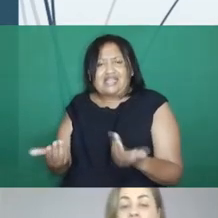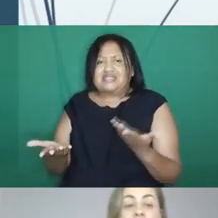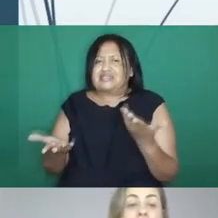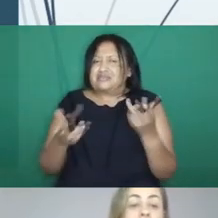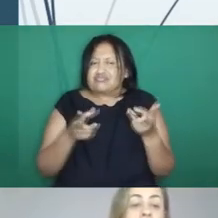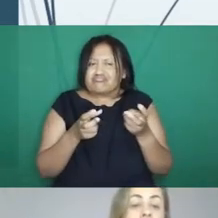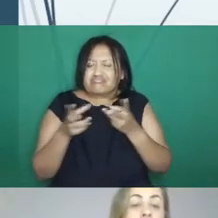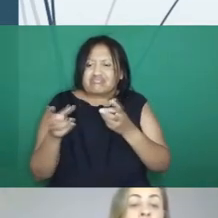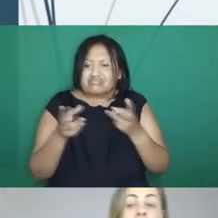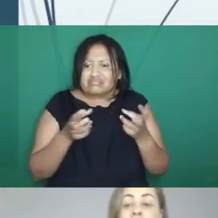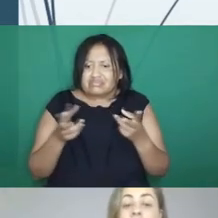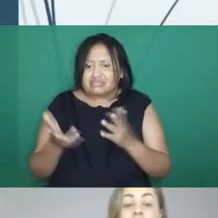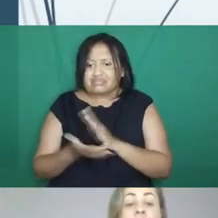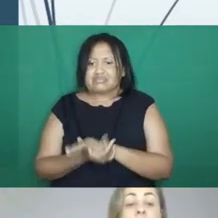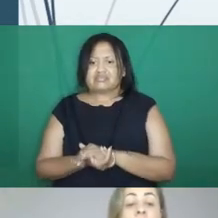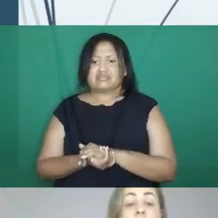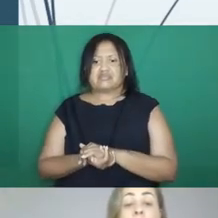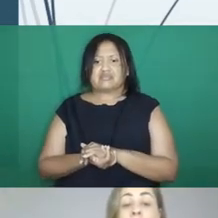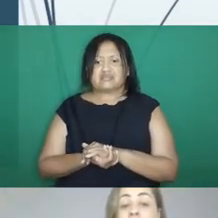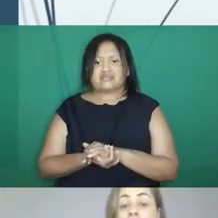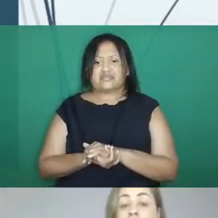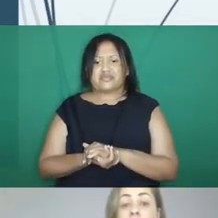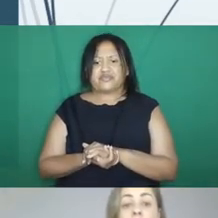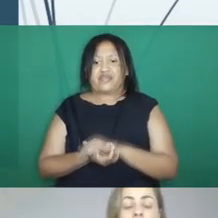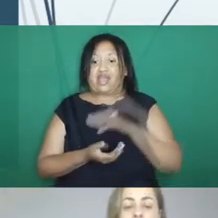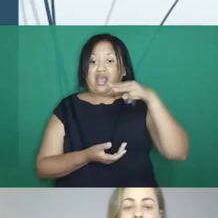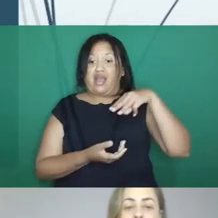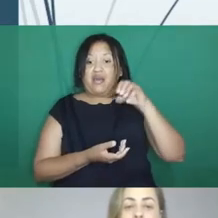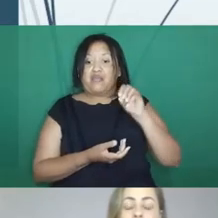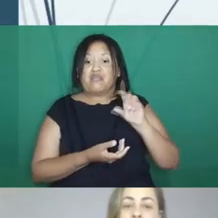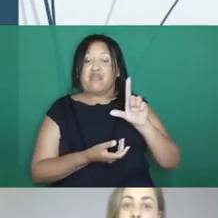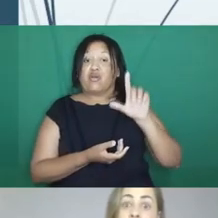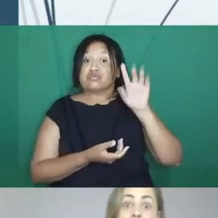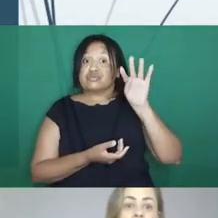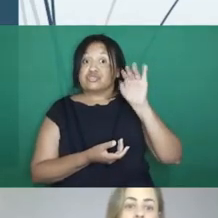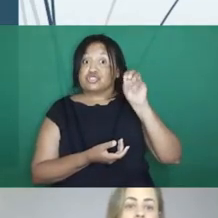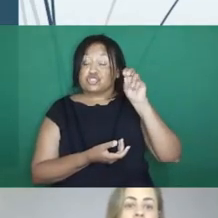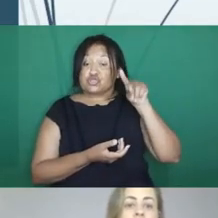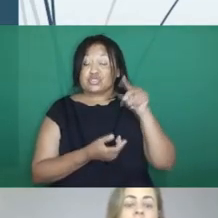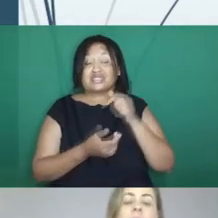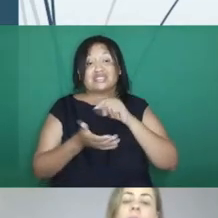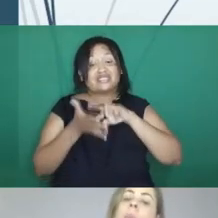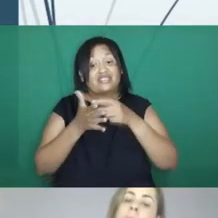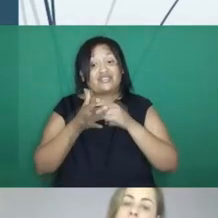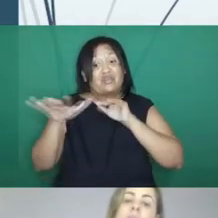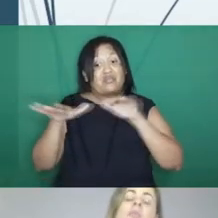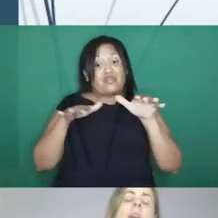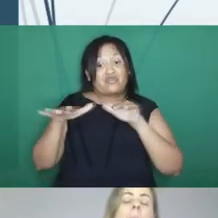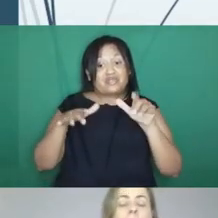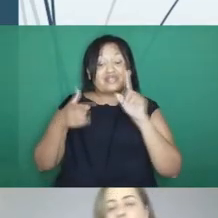sensoriais e os in repete motion então mochas é movimentos E aí